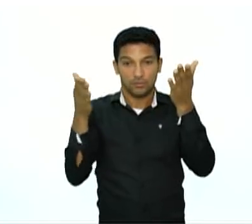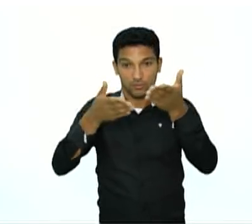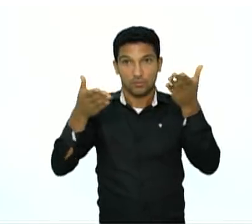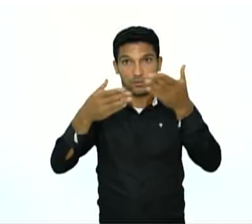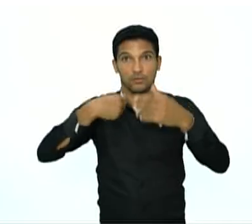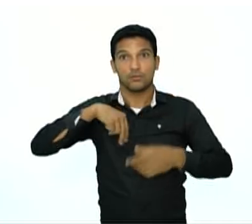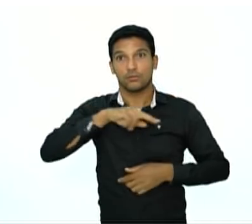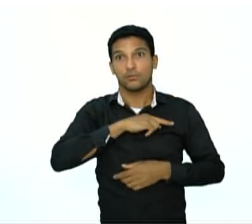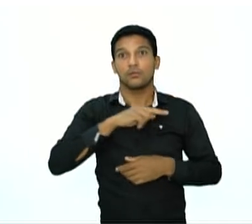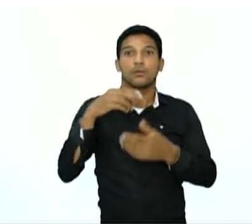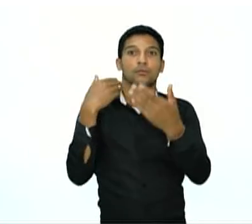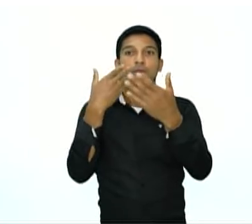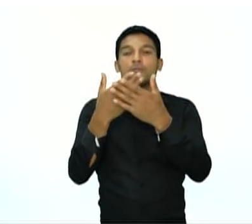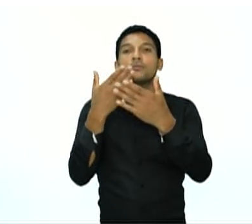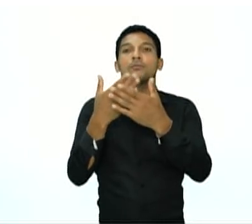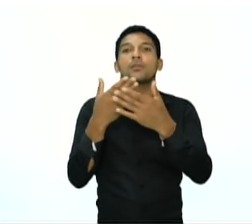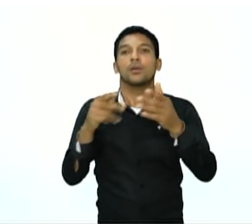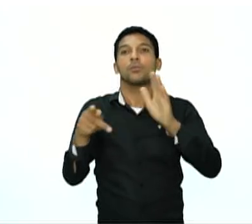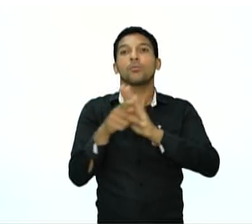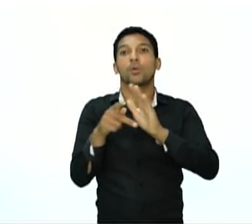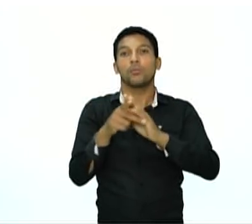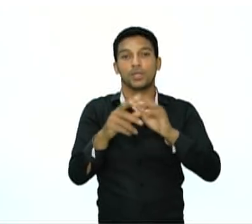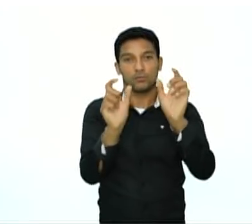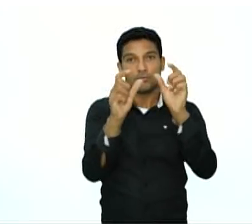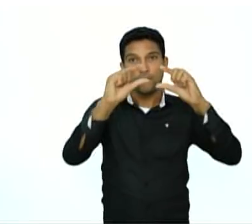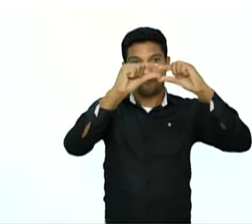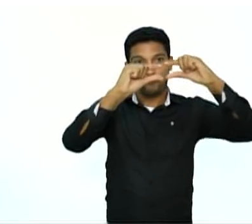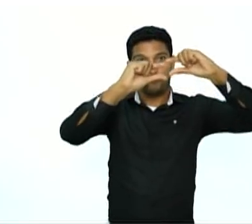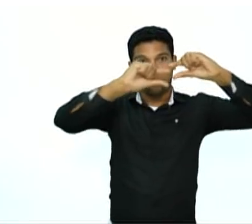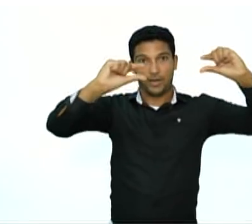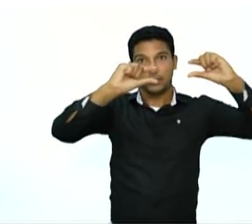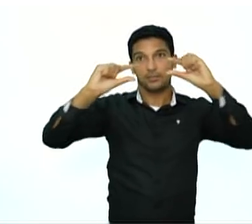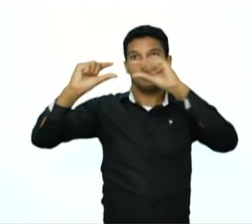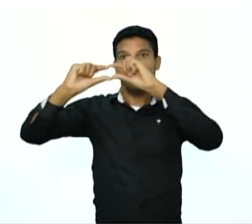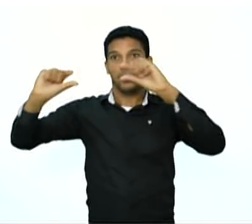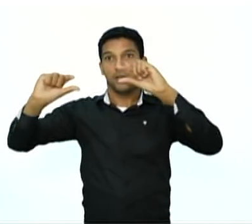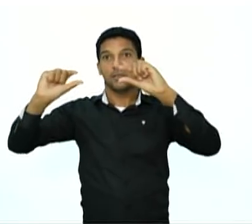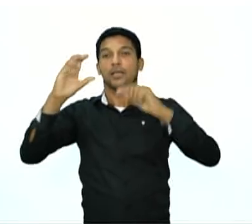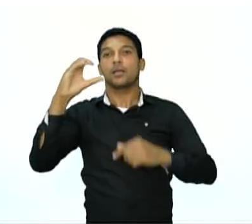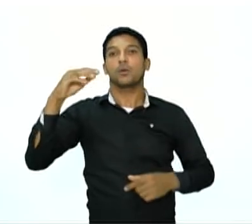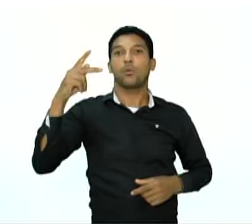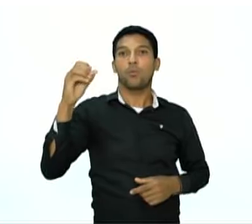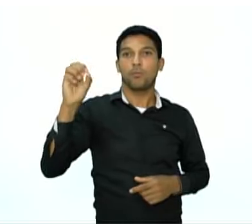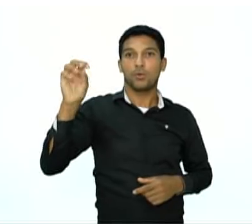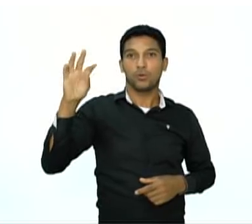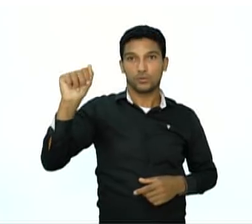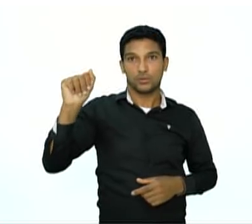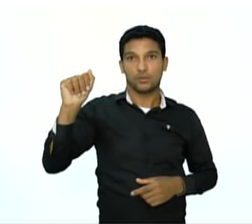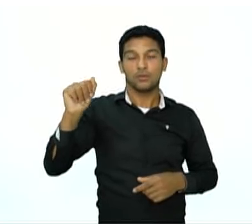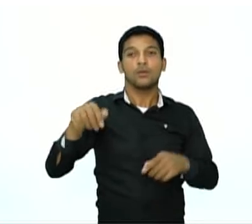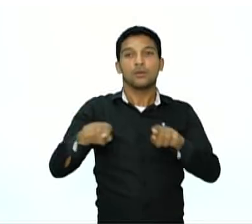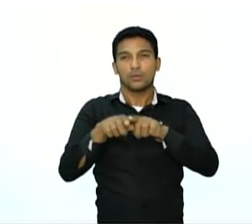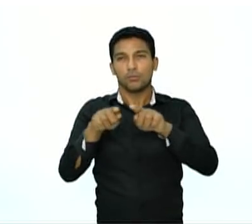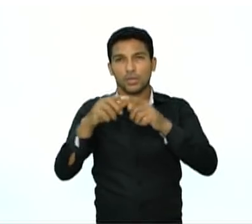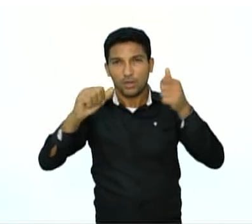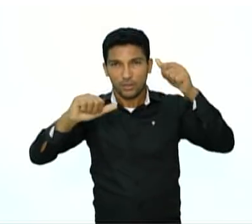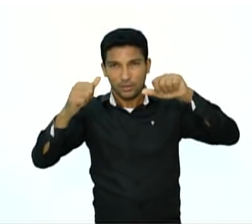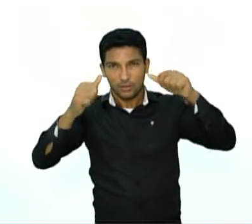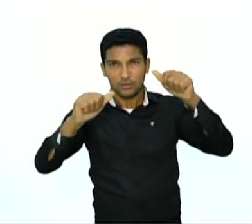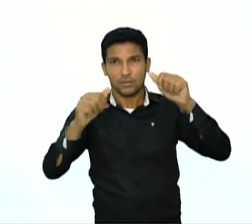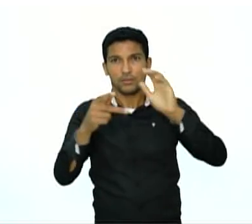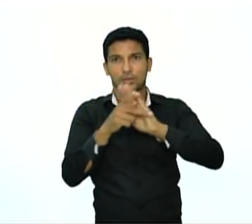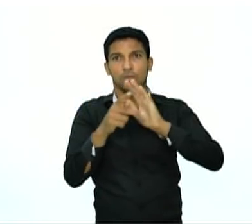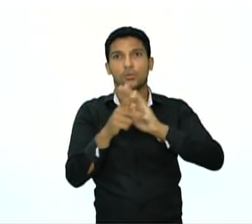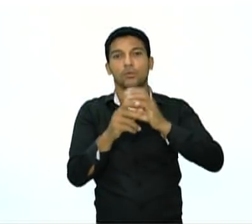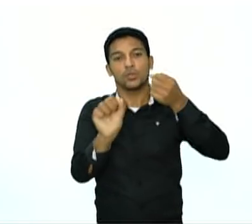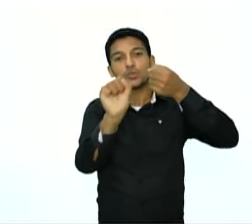nós iremos reconhecer o período composto por subordinação, analisar as orações subordinadas substantivas, reconhecer